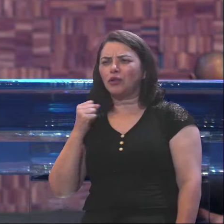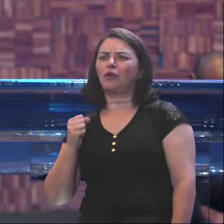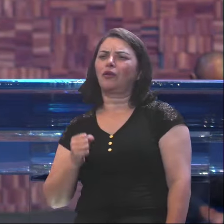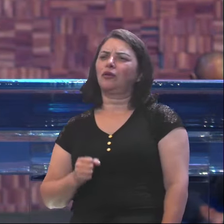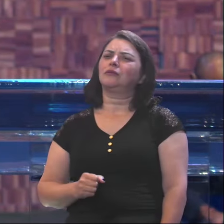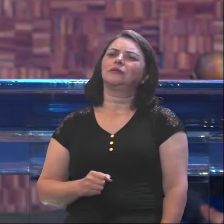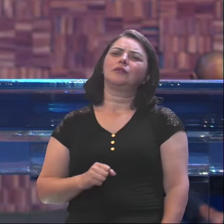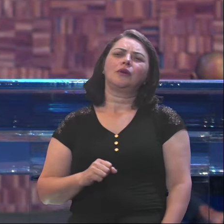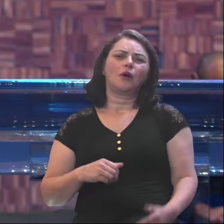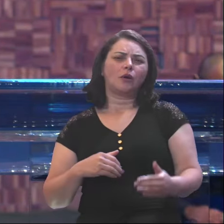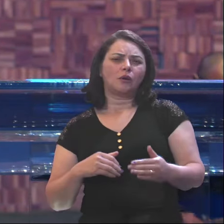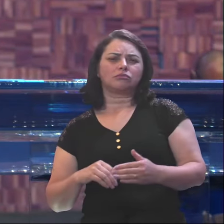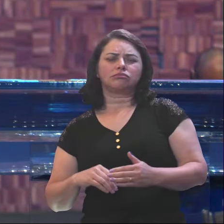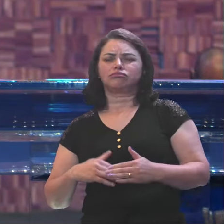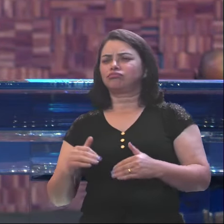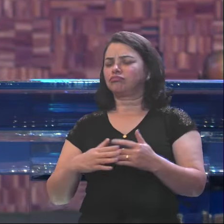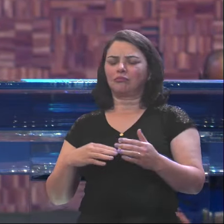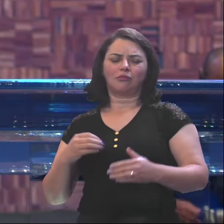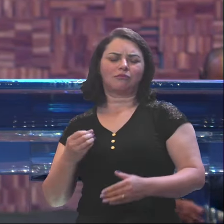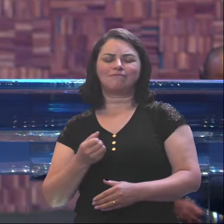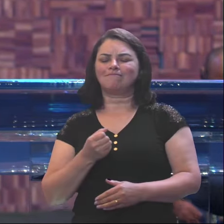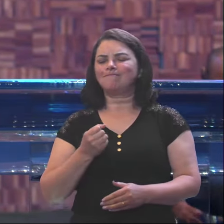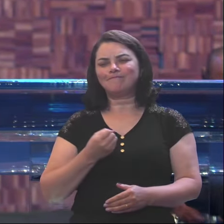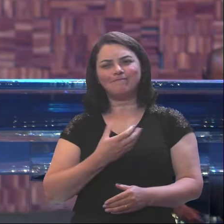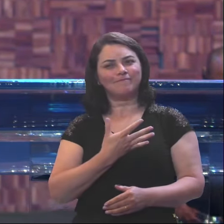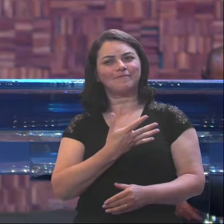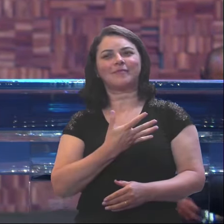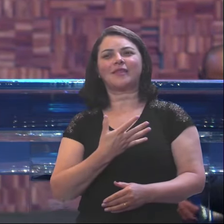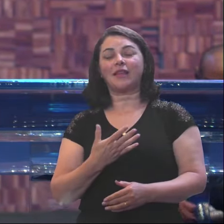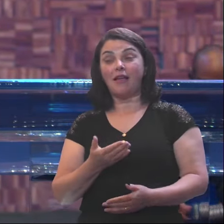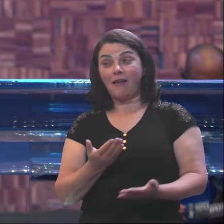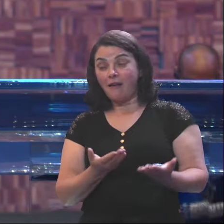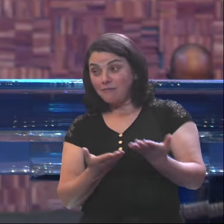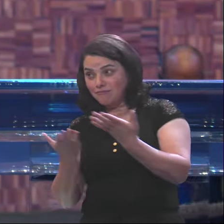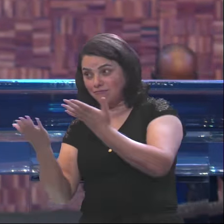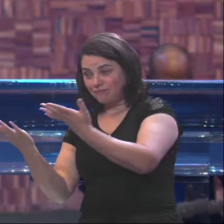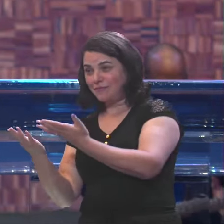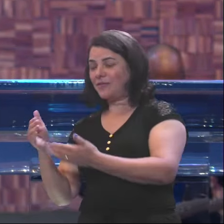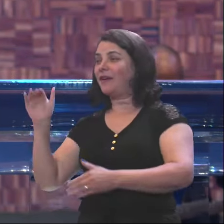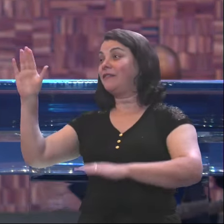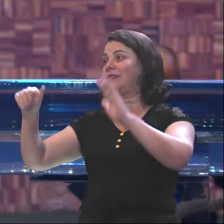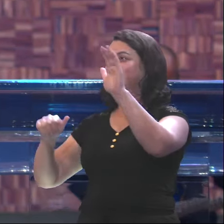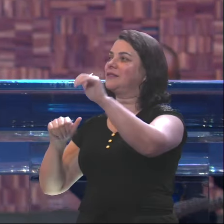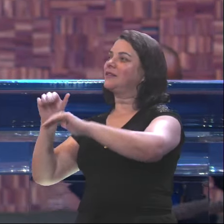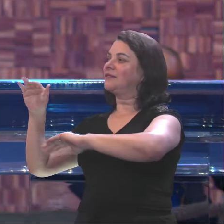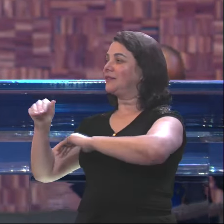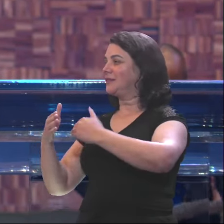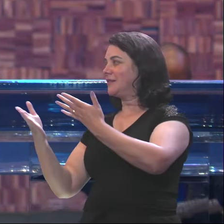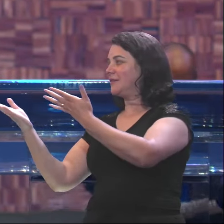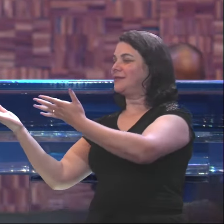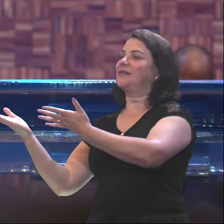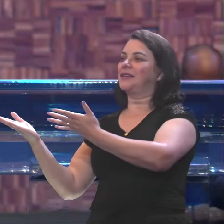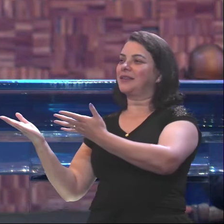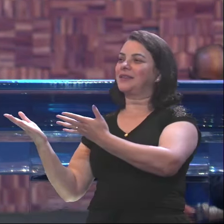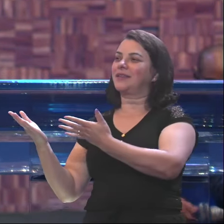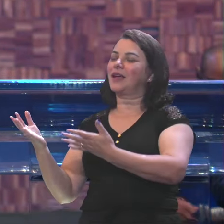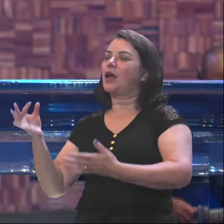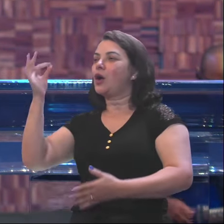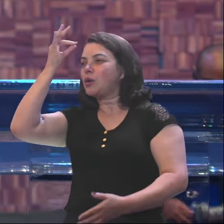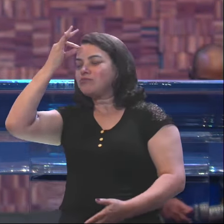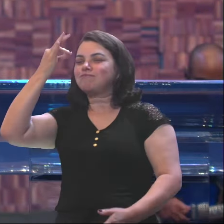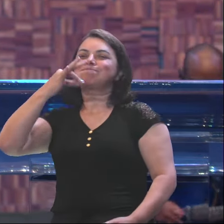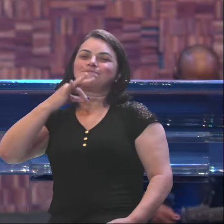vai acontecer na sua vida hoje. Venha, tem mais gente, Deus está chamando. Não resista à voz do